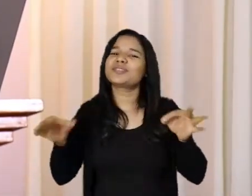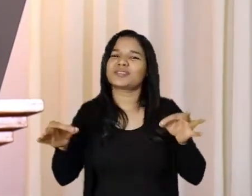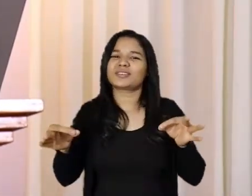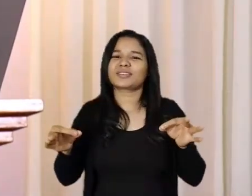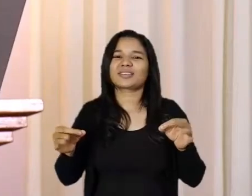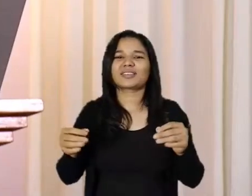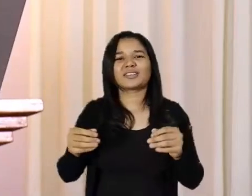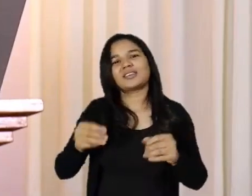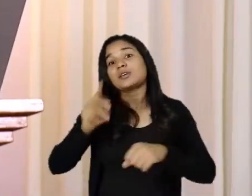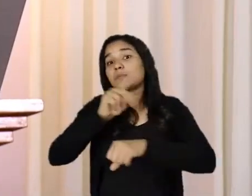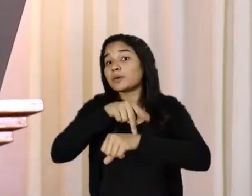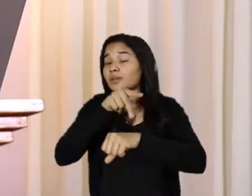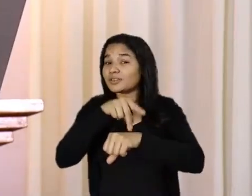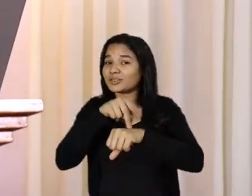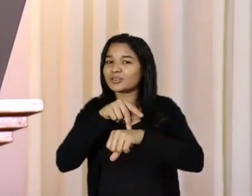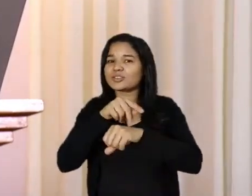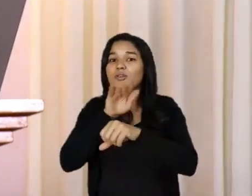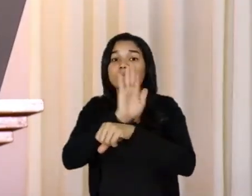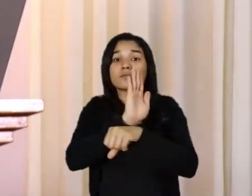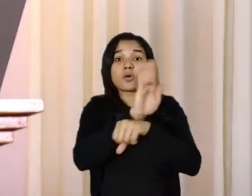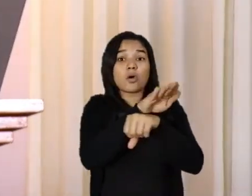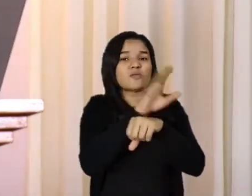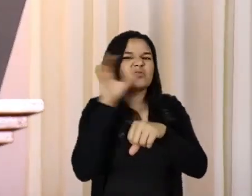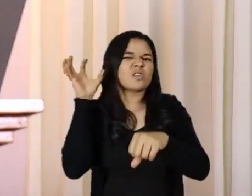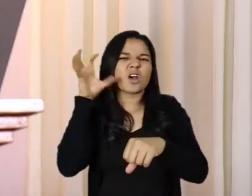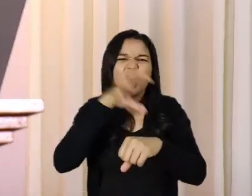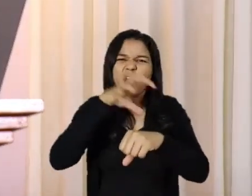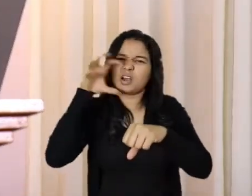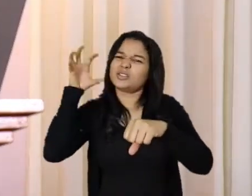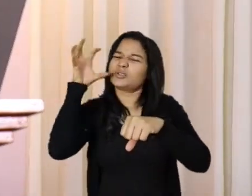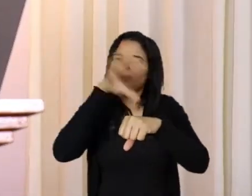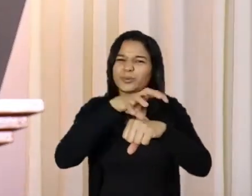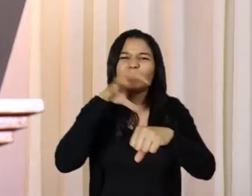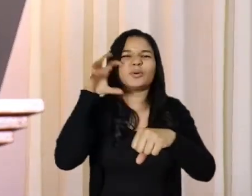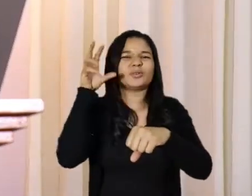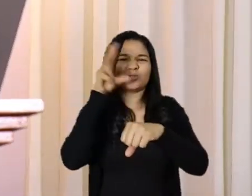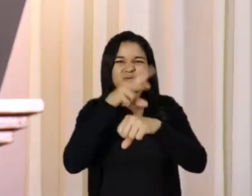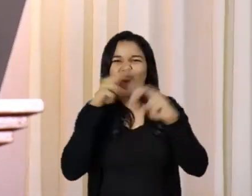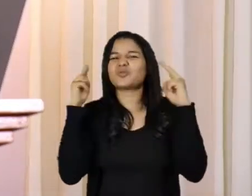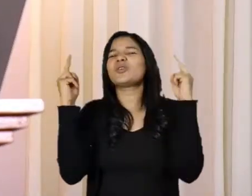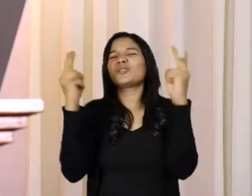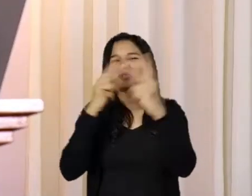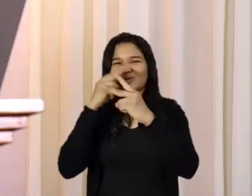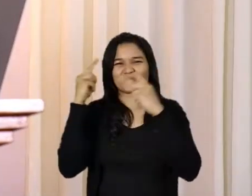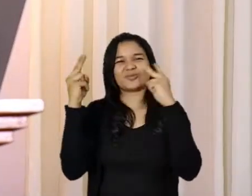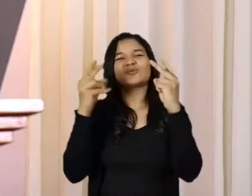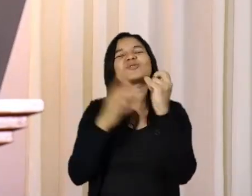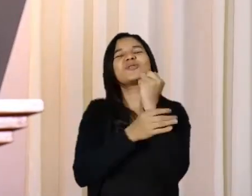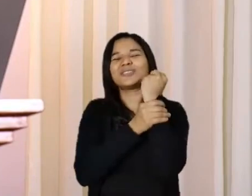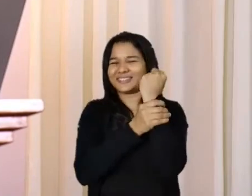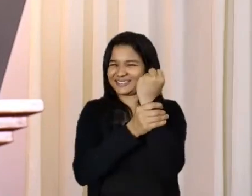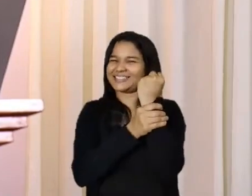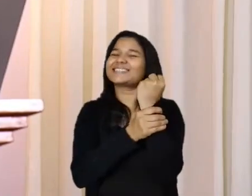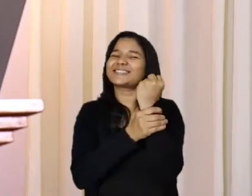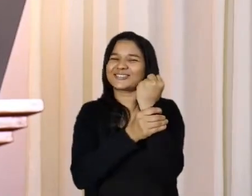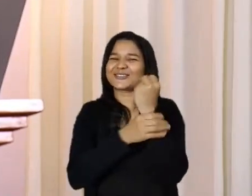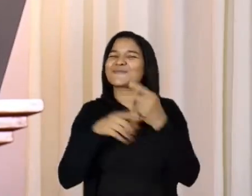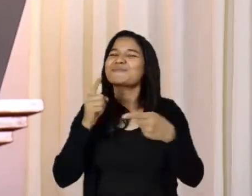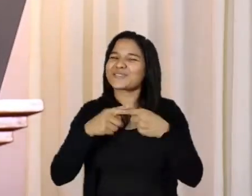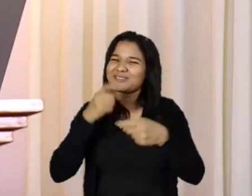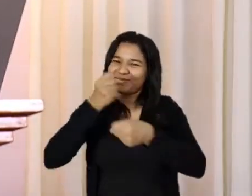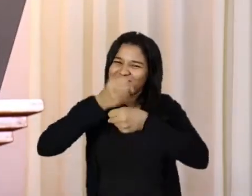os ventos, veio a tormenta, e a casa permaneceu firme, construída sobre a rocha.